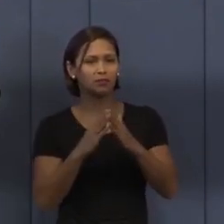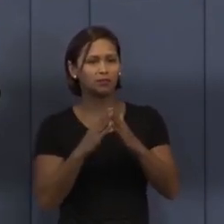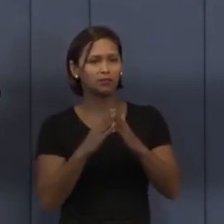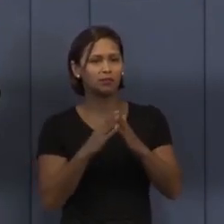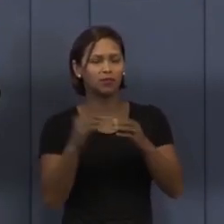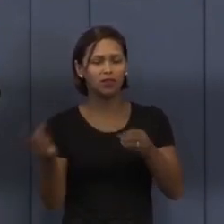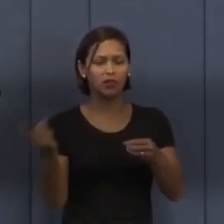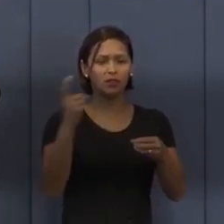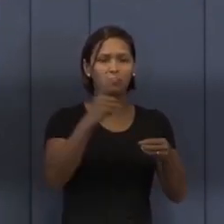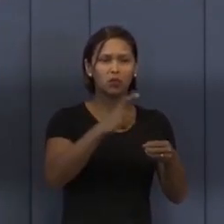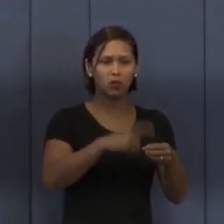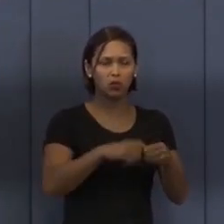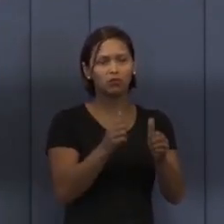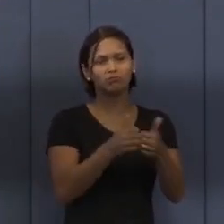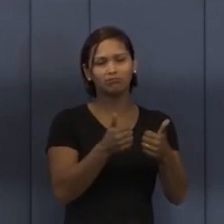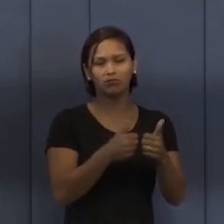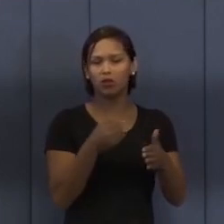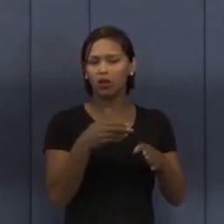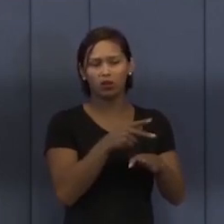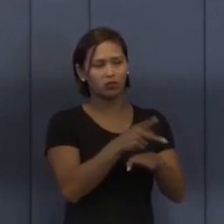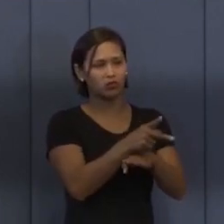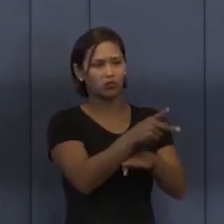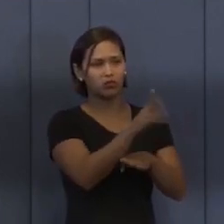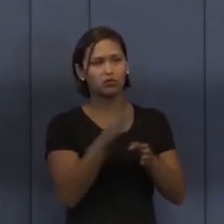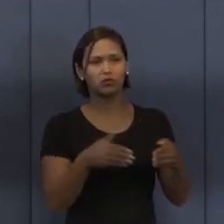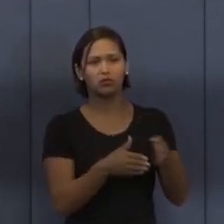menino até a casa dele, e aí deve